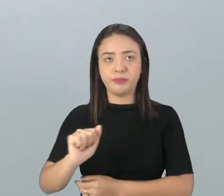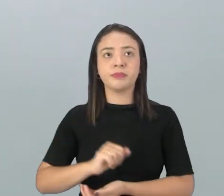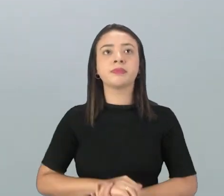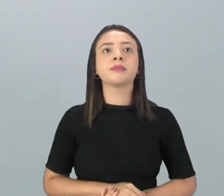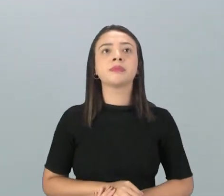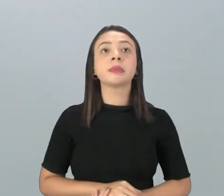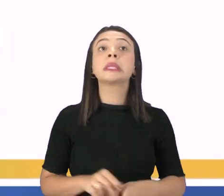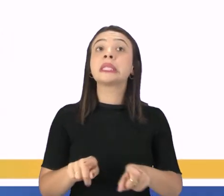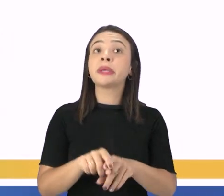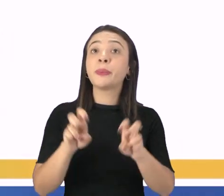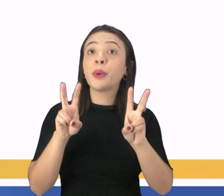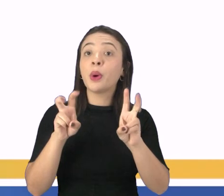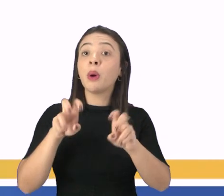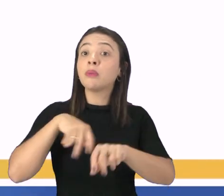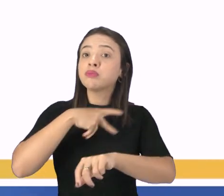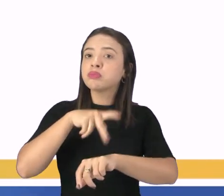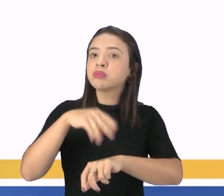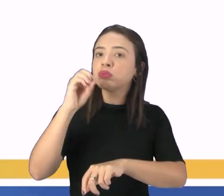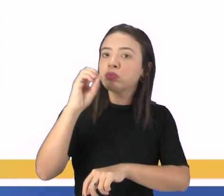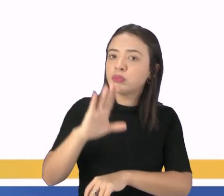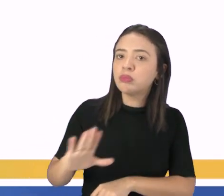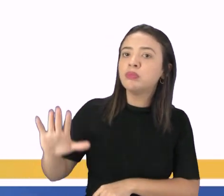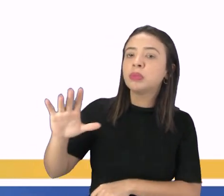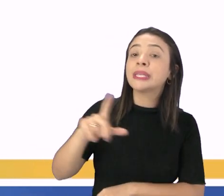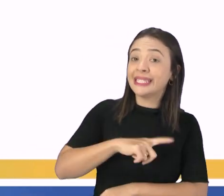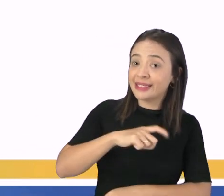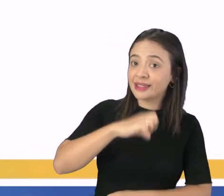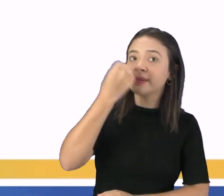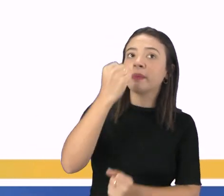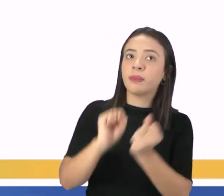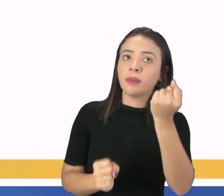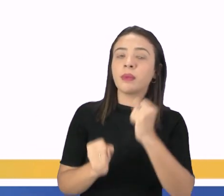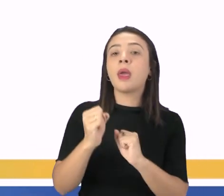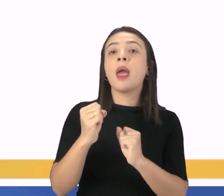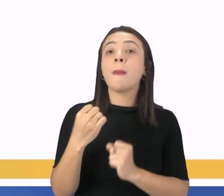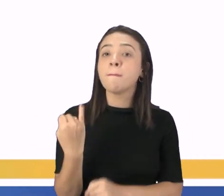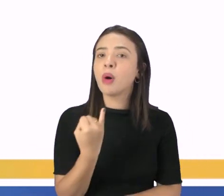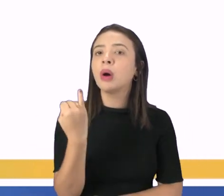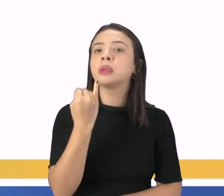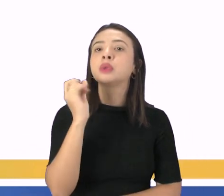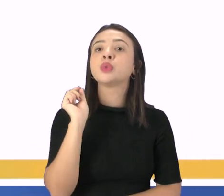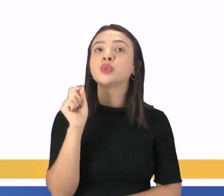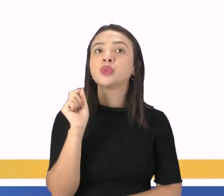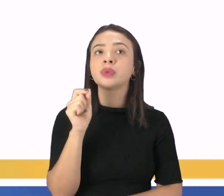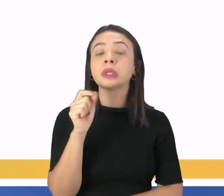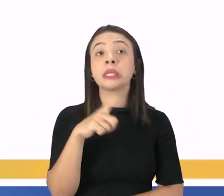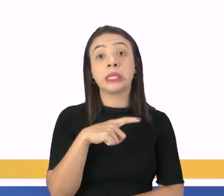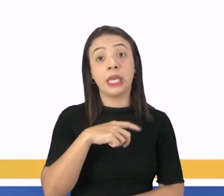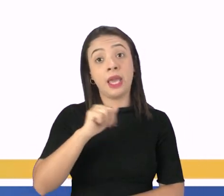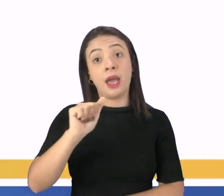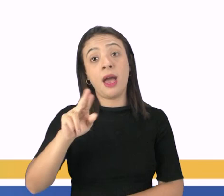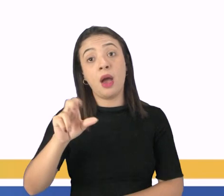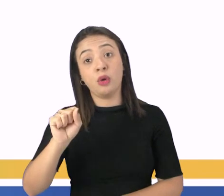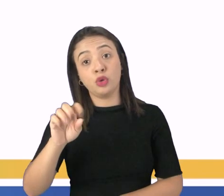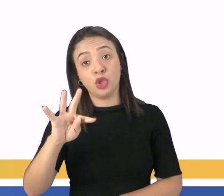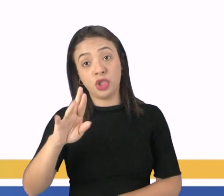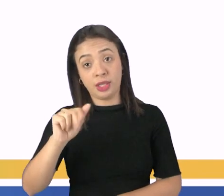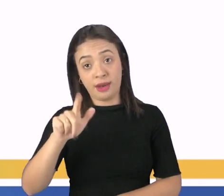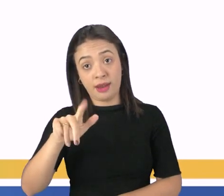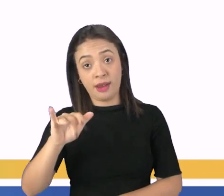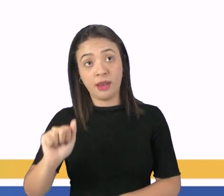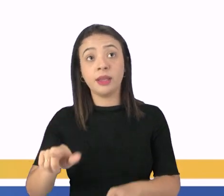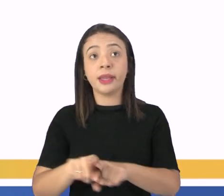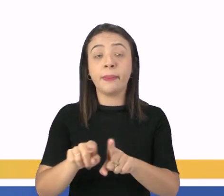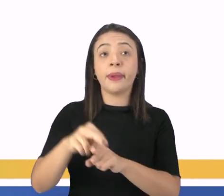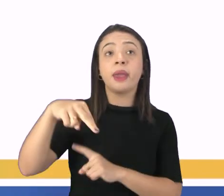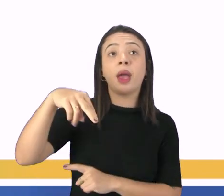ainda o tema de país da Oceania industrializado, é bom lembrar que nós temos apenas a Austrália e Nova Zelândia. Quanto à